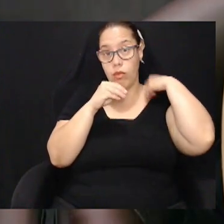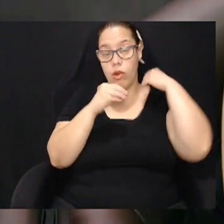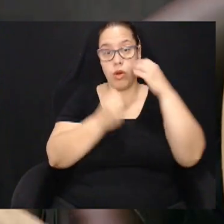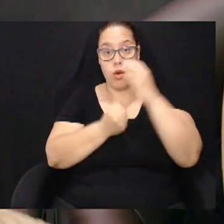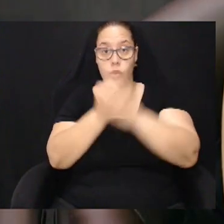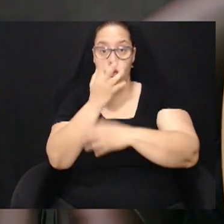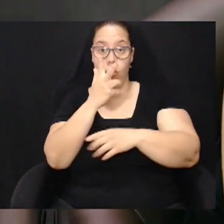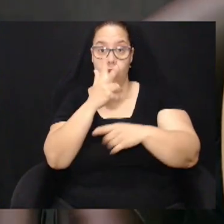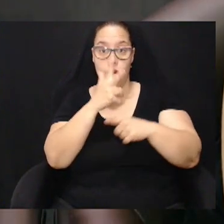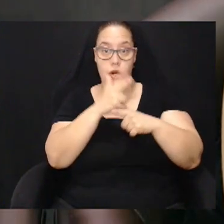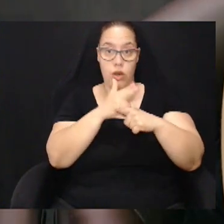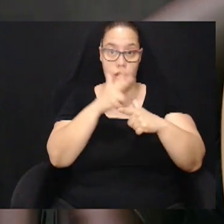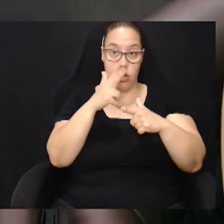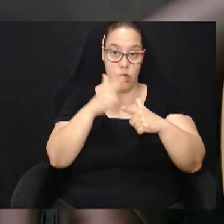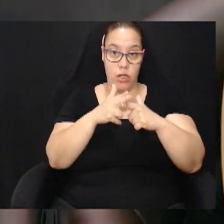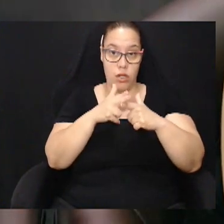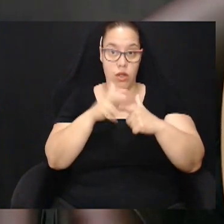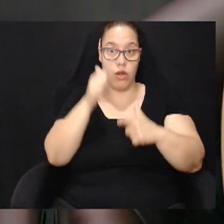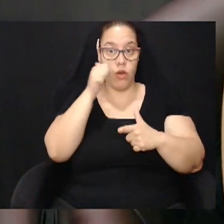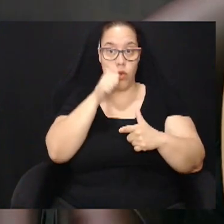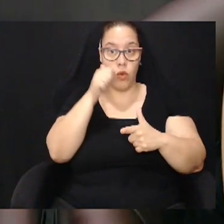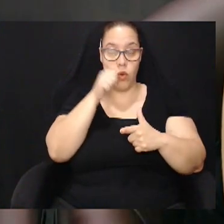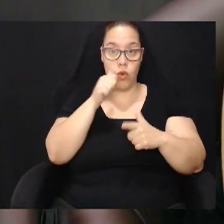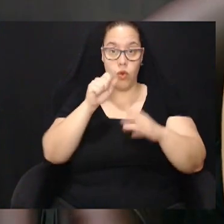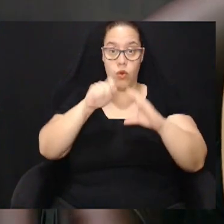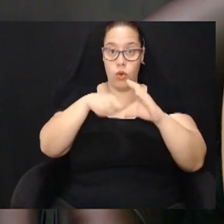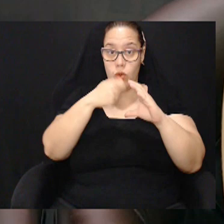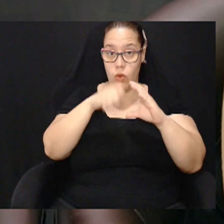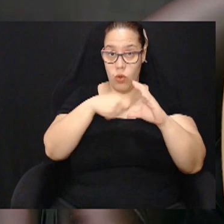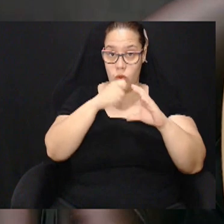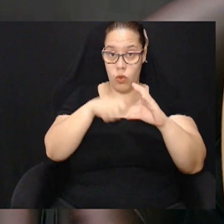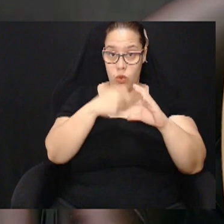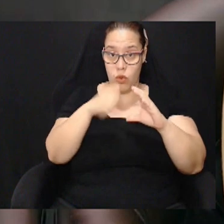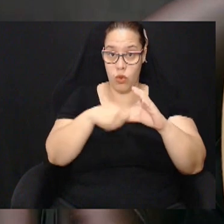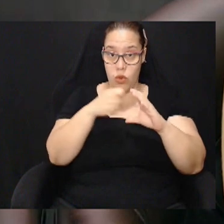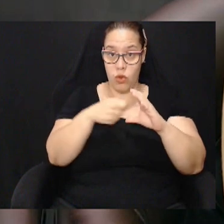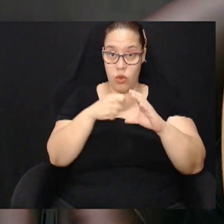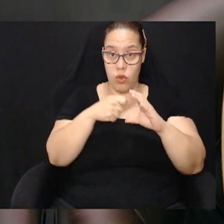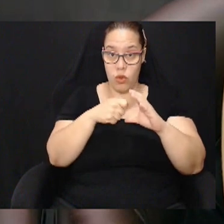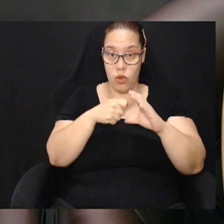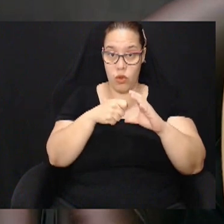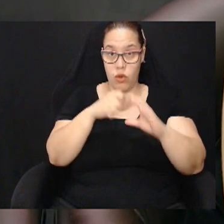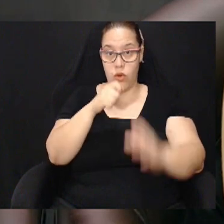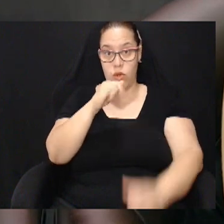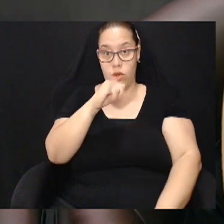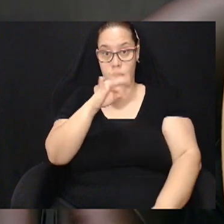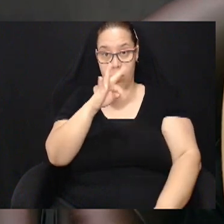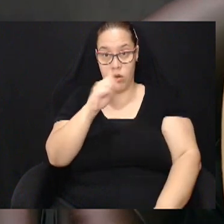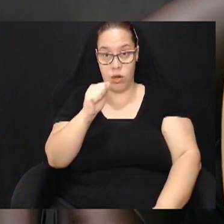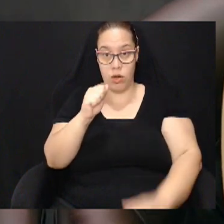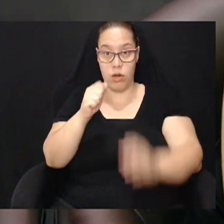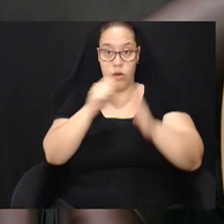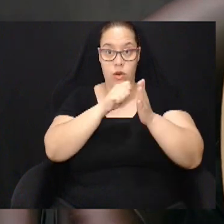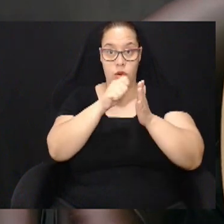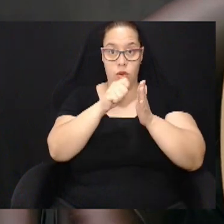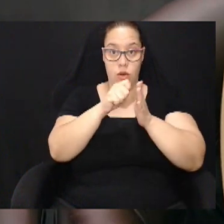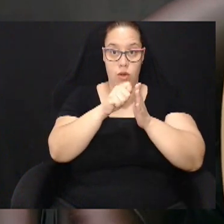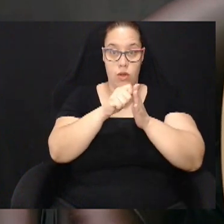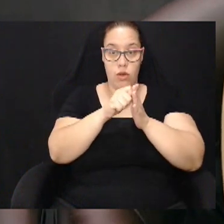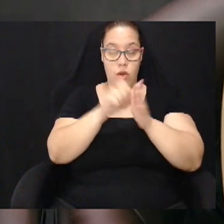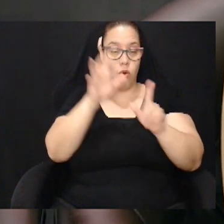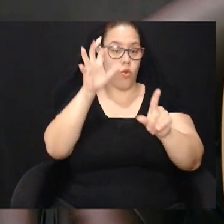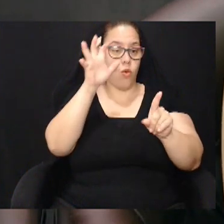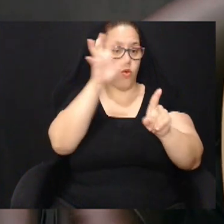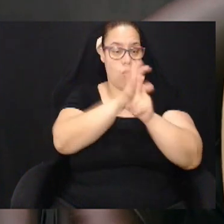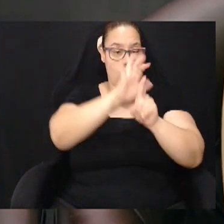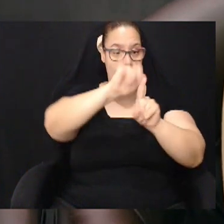da garota que gravou as fitas de um bullying que ela sofreu na